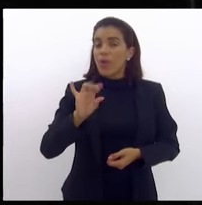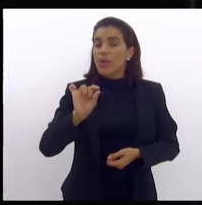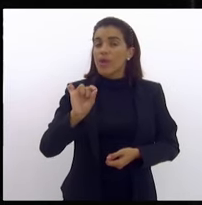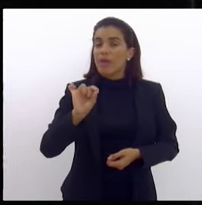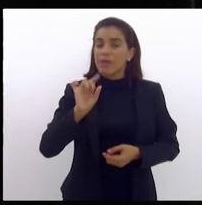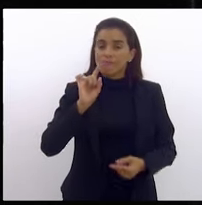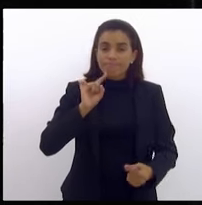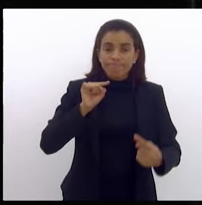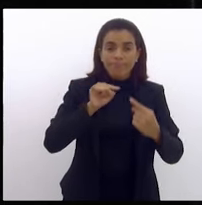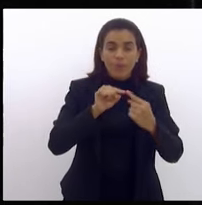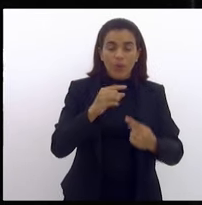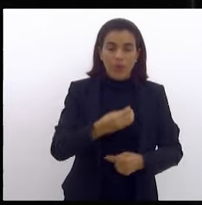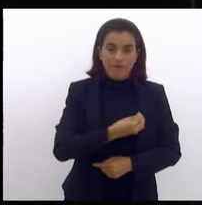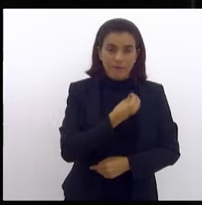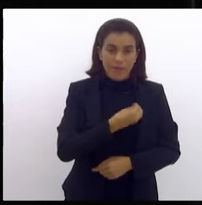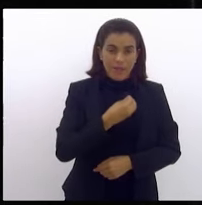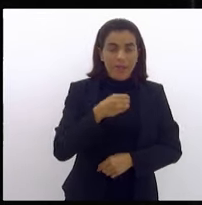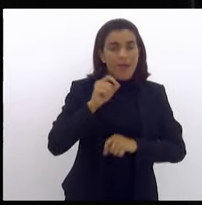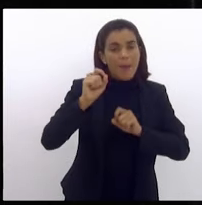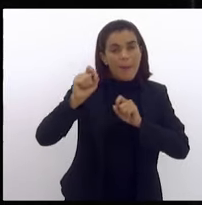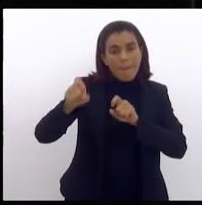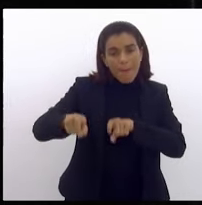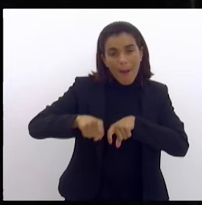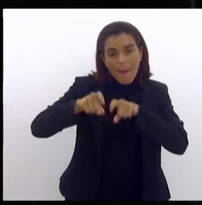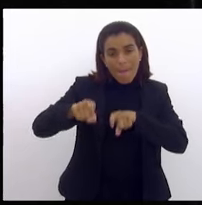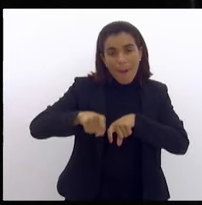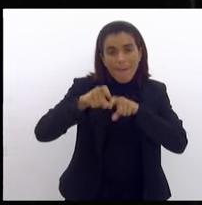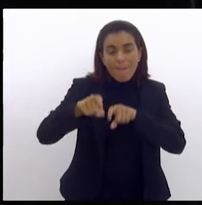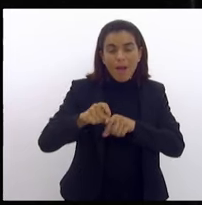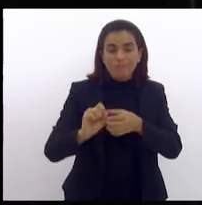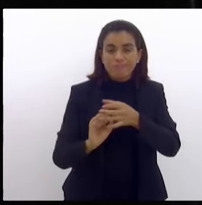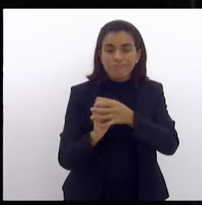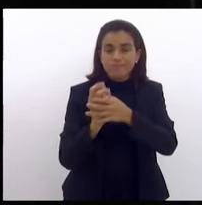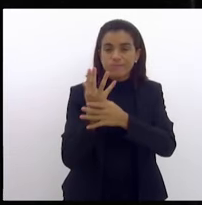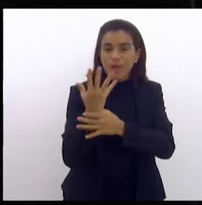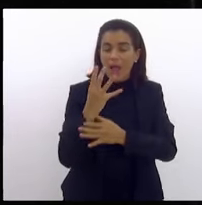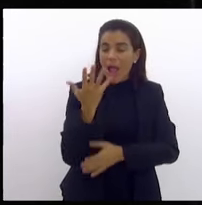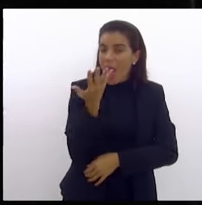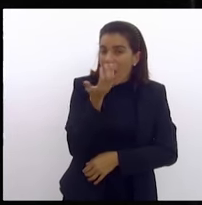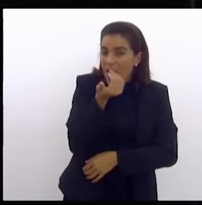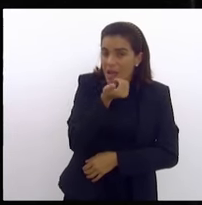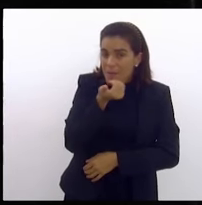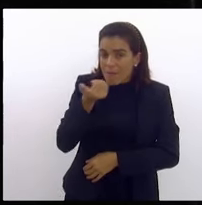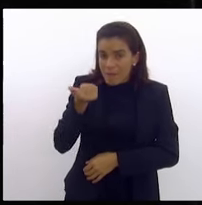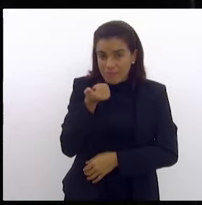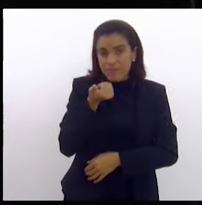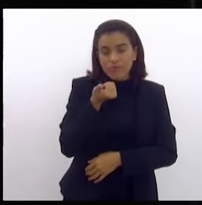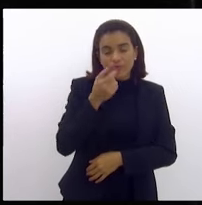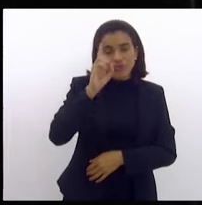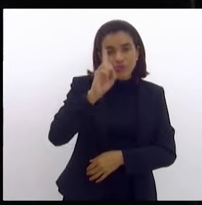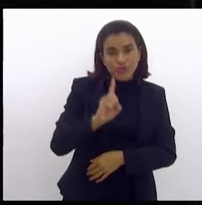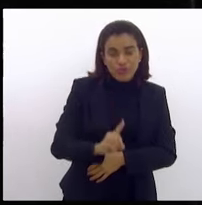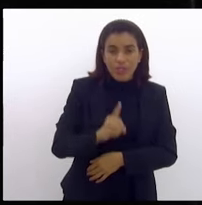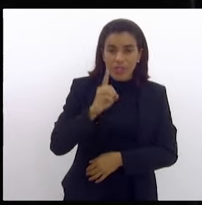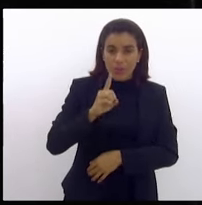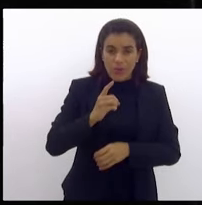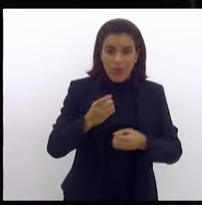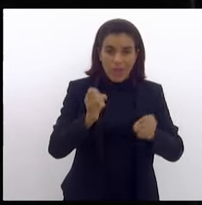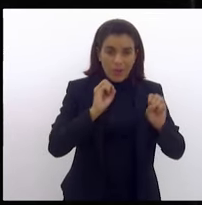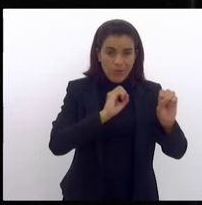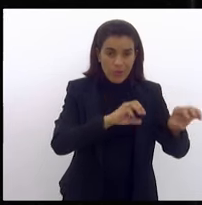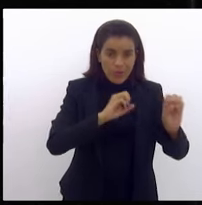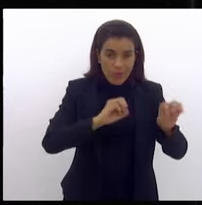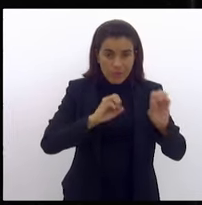vida, com a produção de alimentos como direito de todas e todos, com o direito à educação.